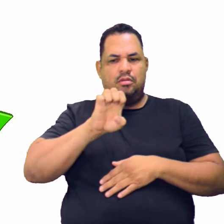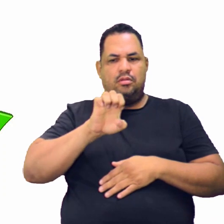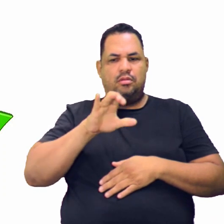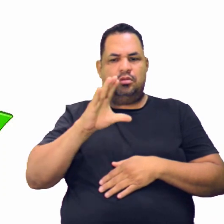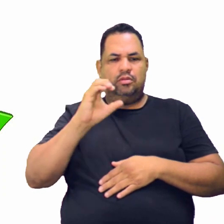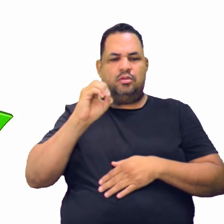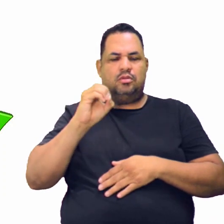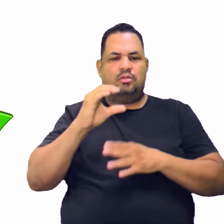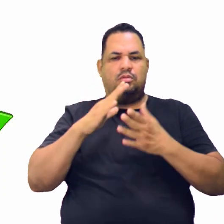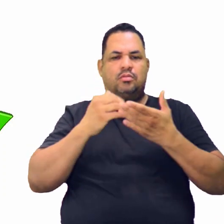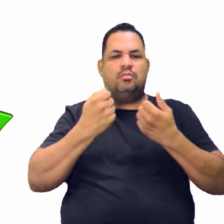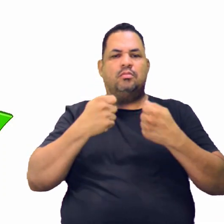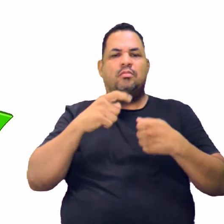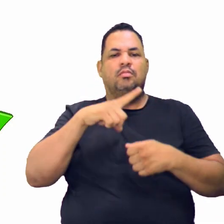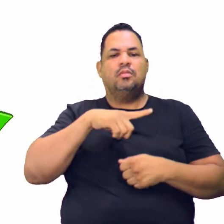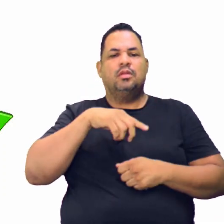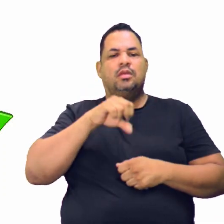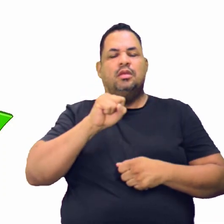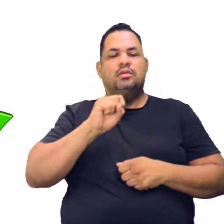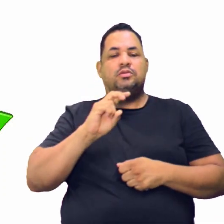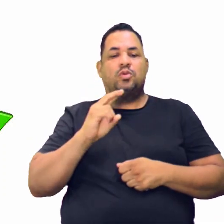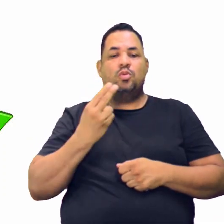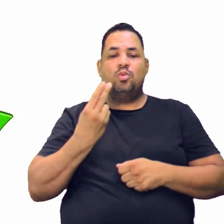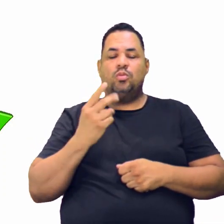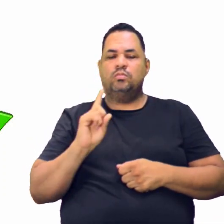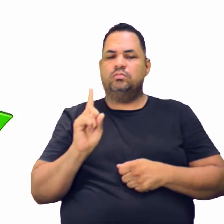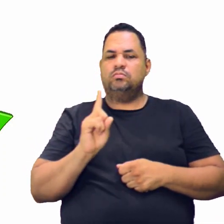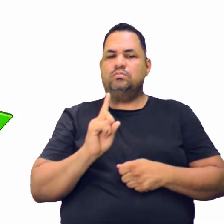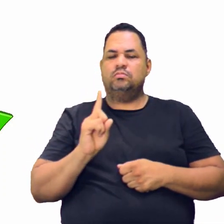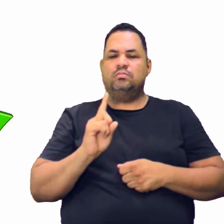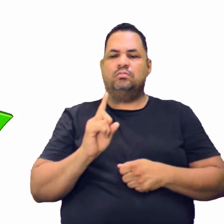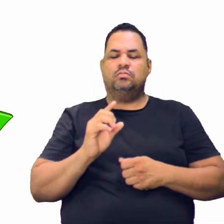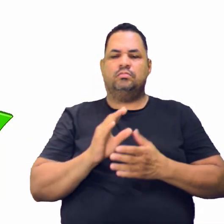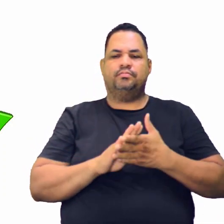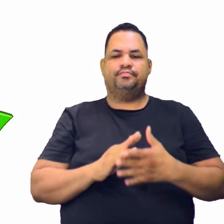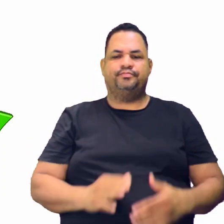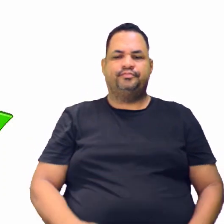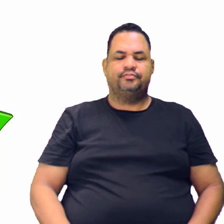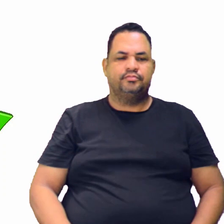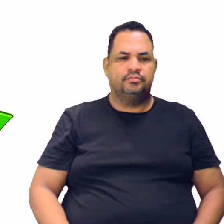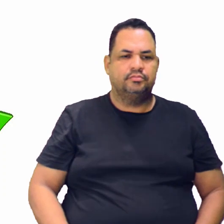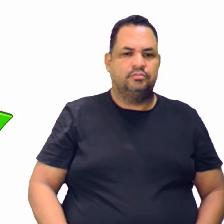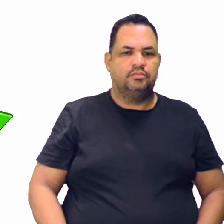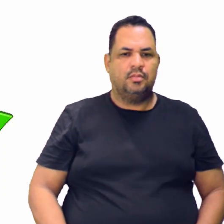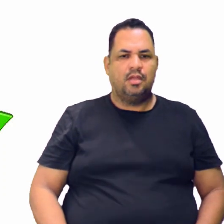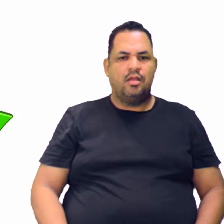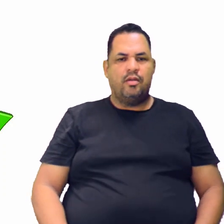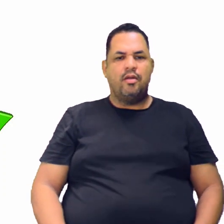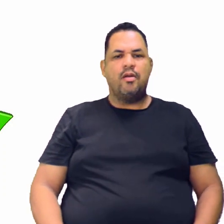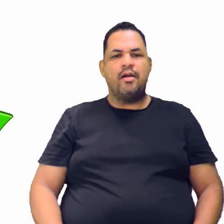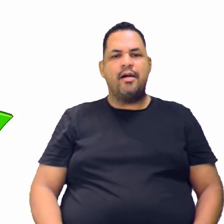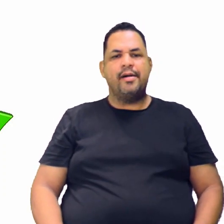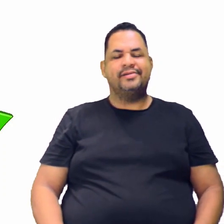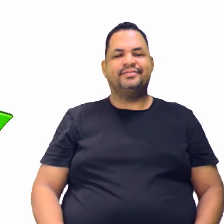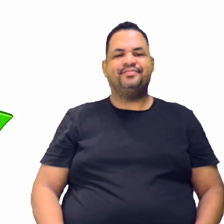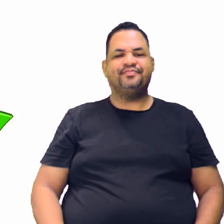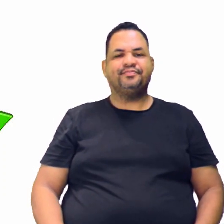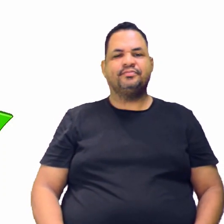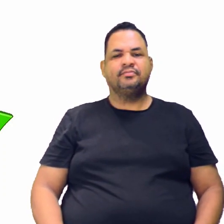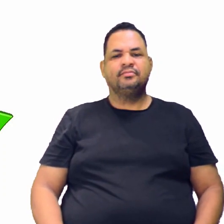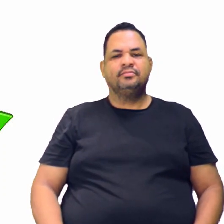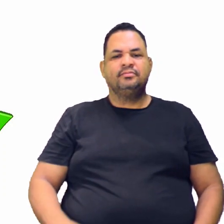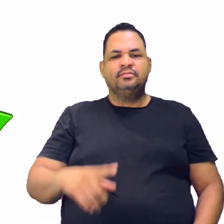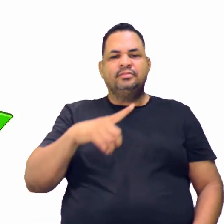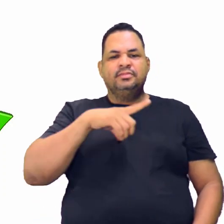Beleza? Pode ter S ou não. Vai, o quê? Tem que colocar o acento, beleza? E nós